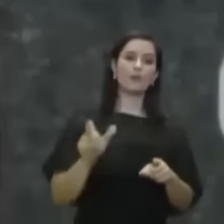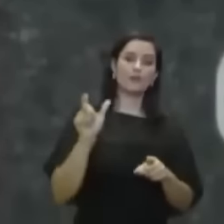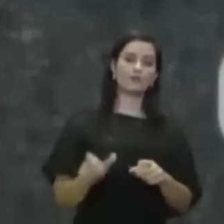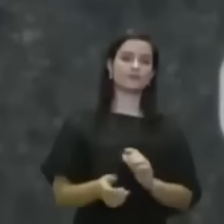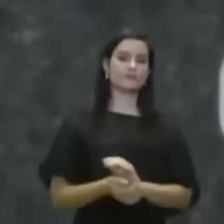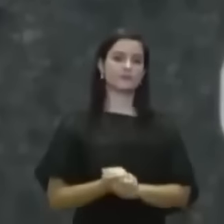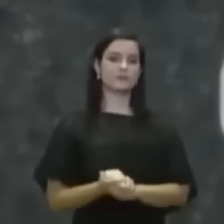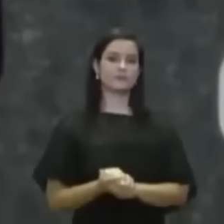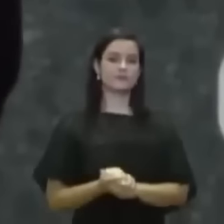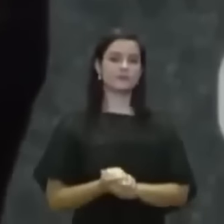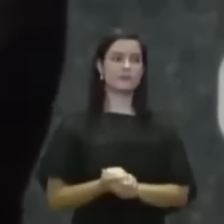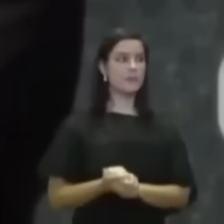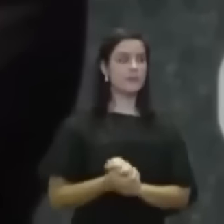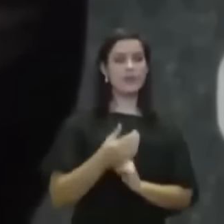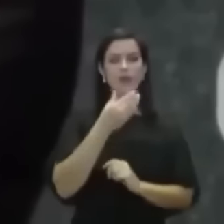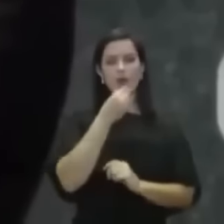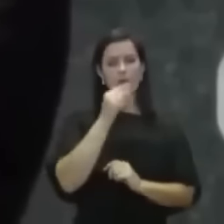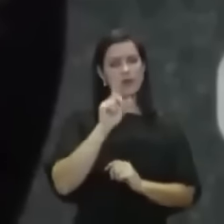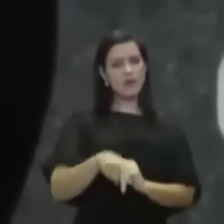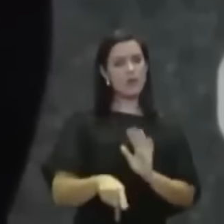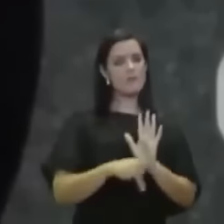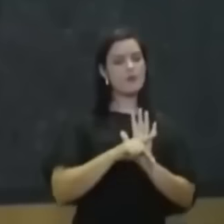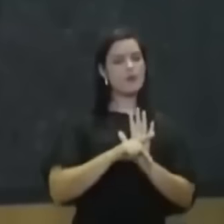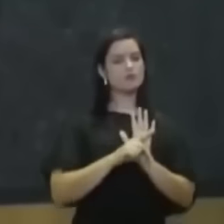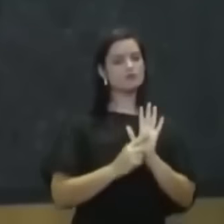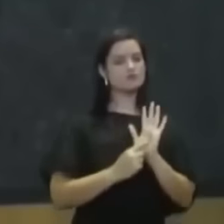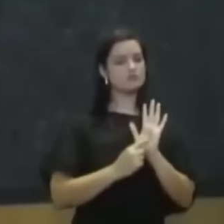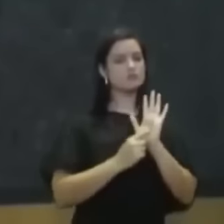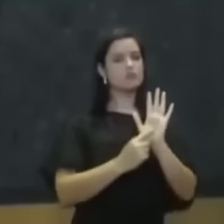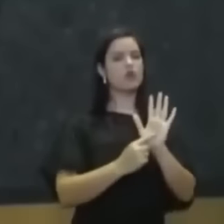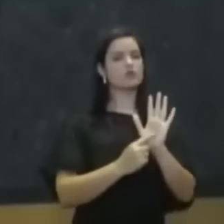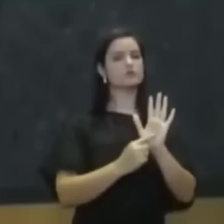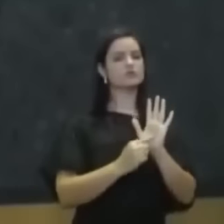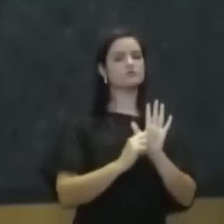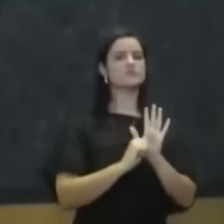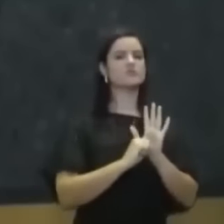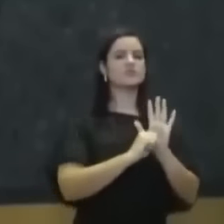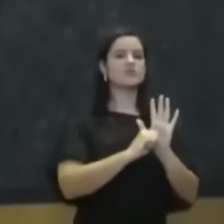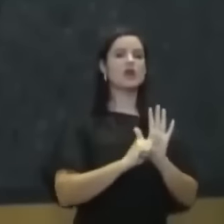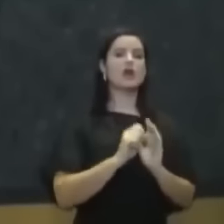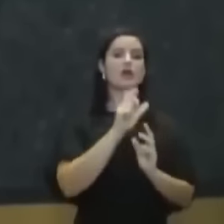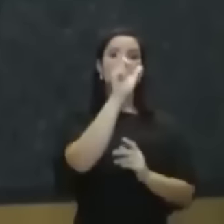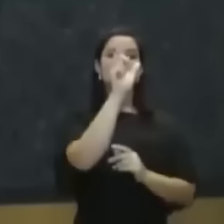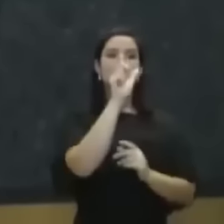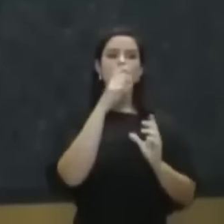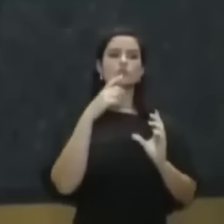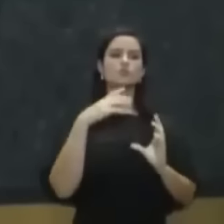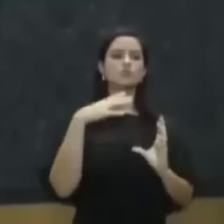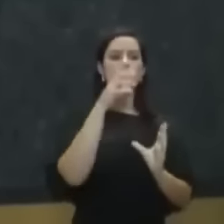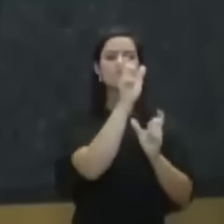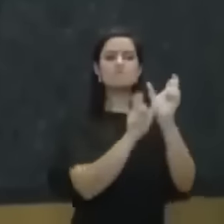Este homem que é símbolo da humanidade. Este homem que é